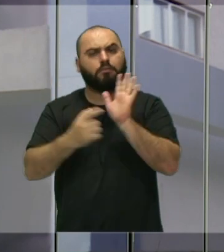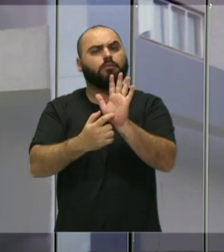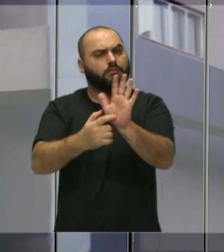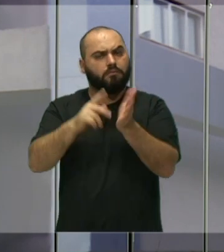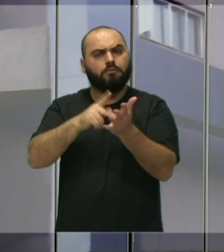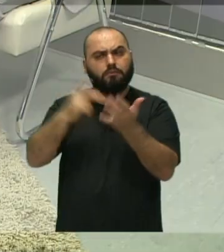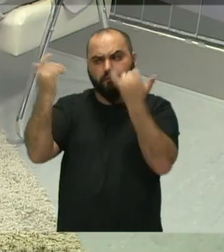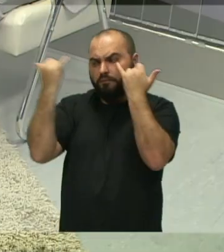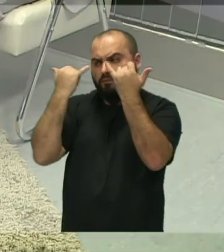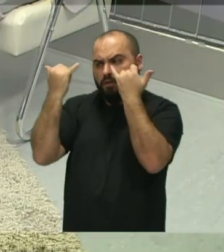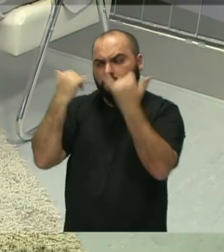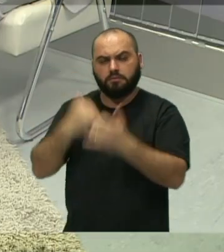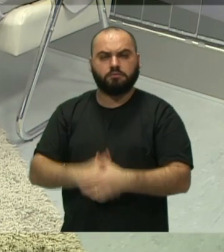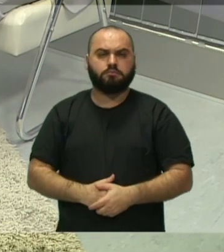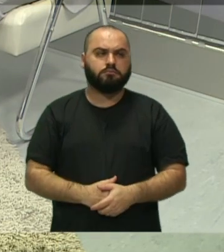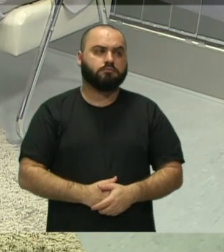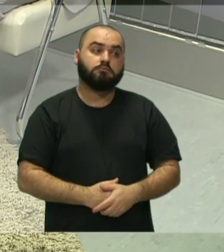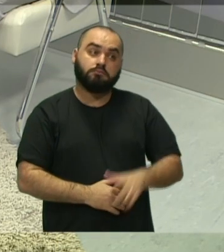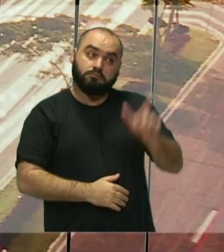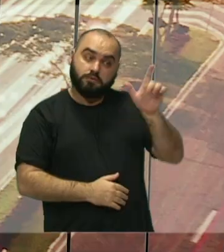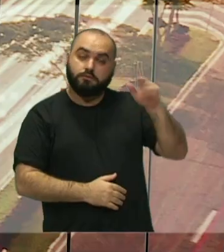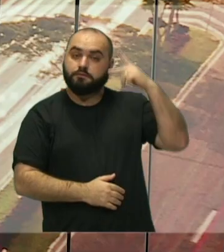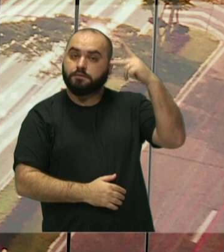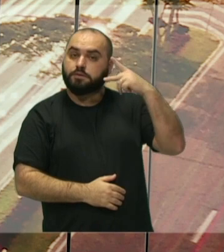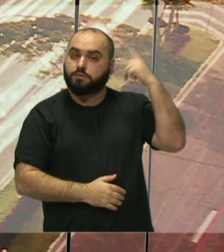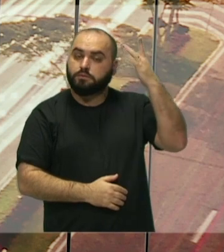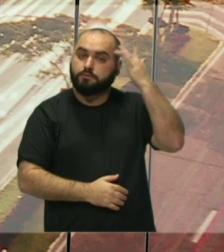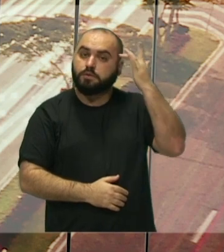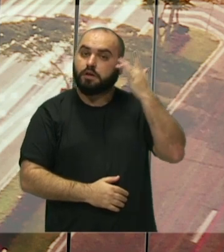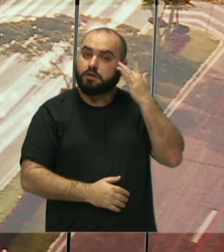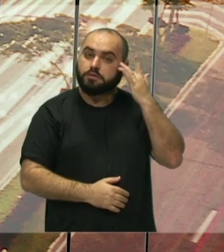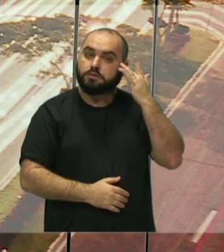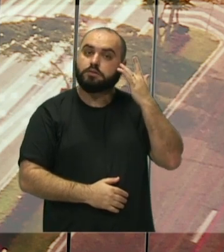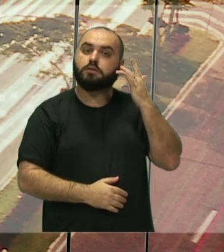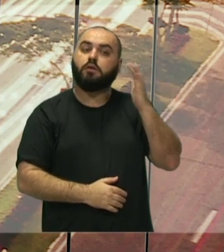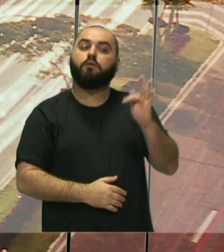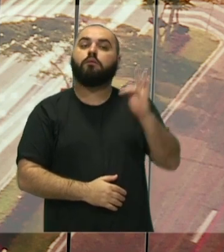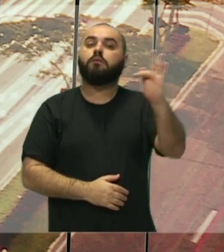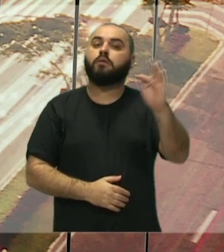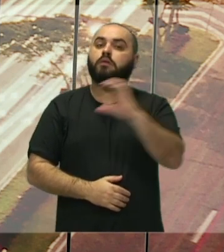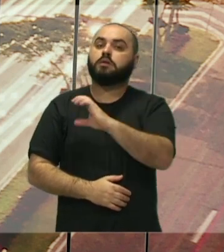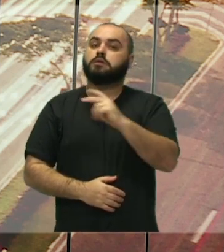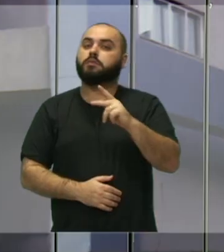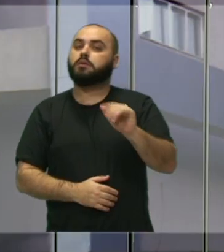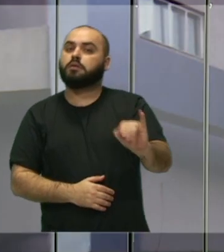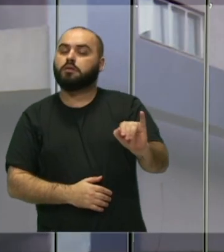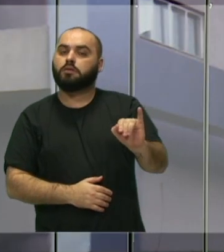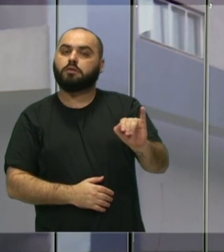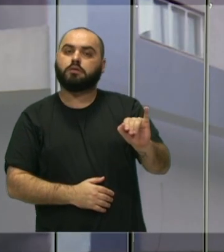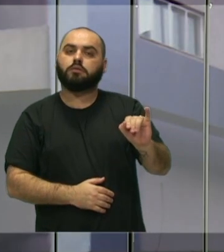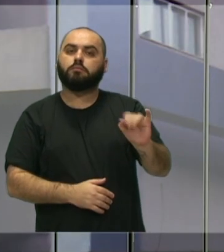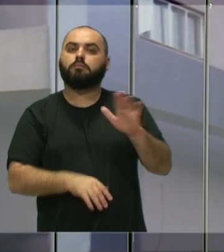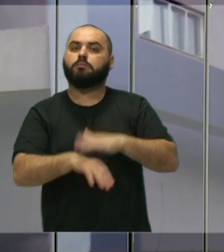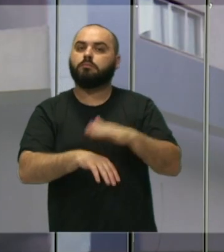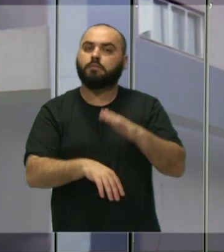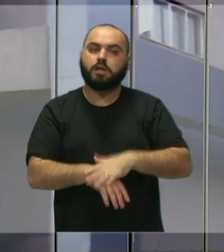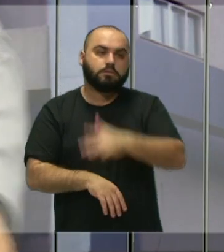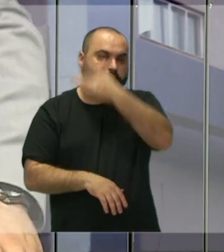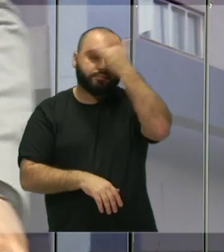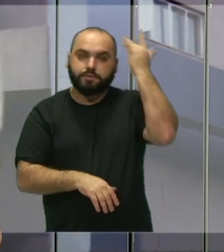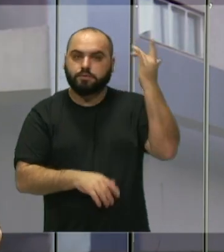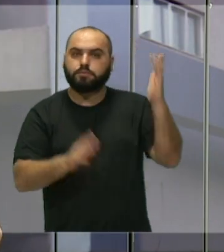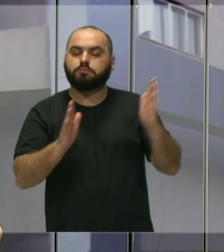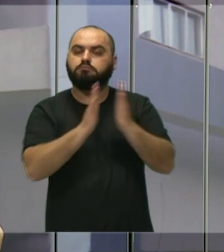indícios. Vereador, e quais as suas expectativas para a sequência dos trabalhos, as próximas oitivas? O que o senhor